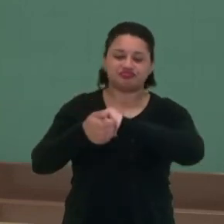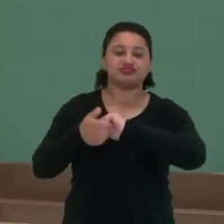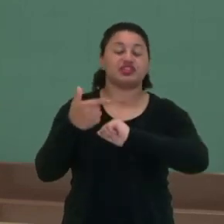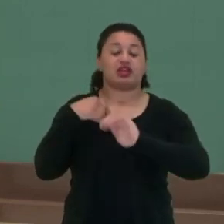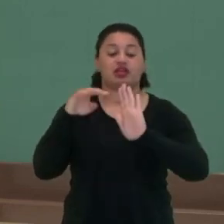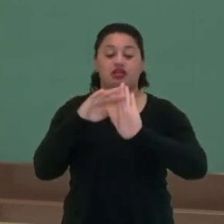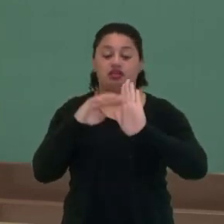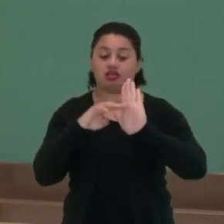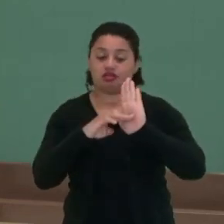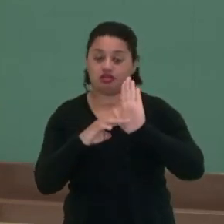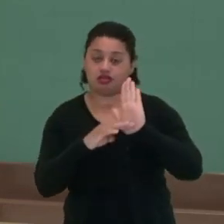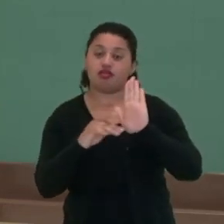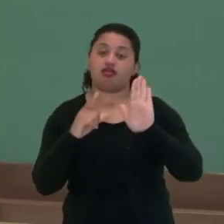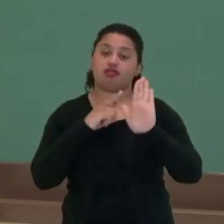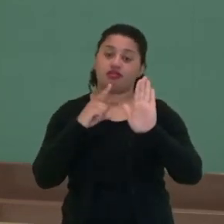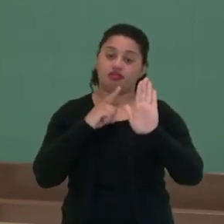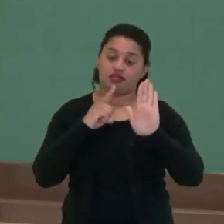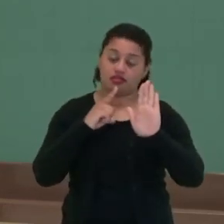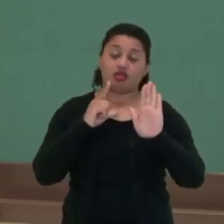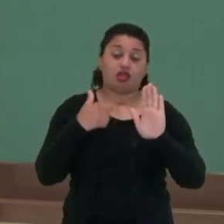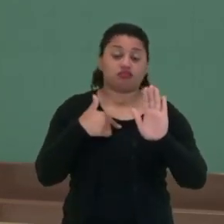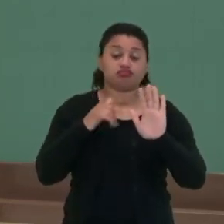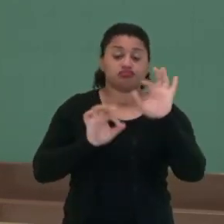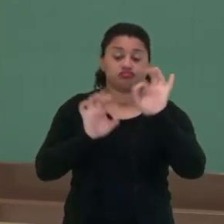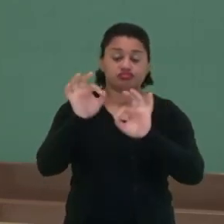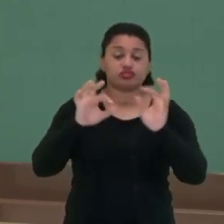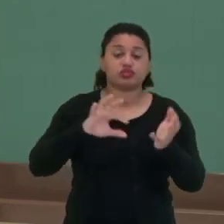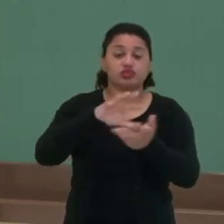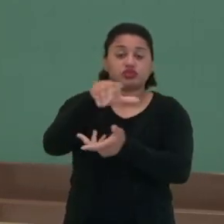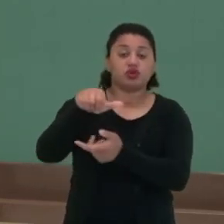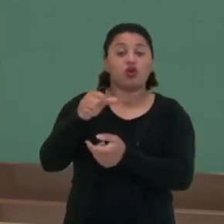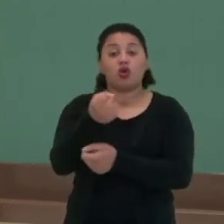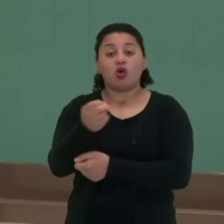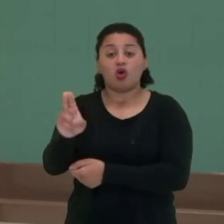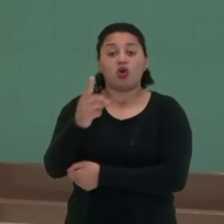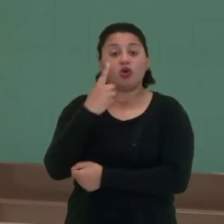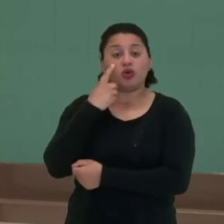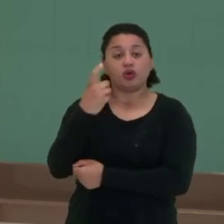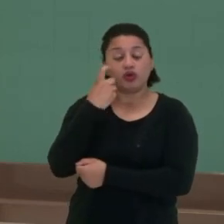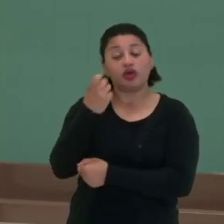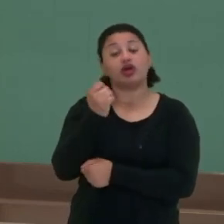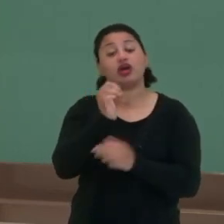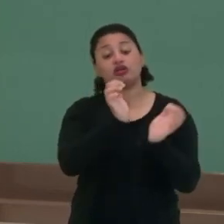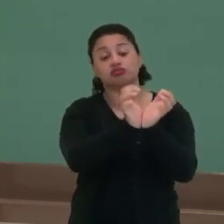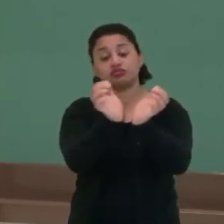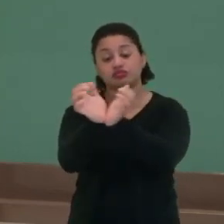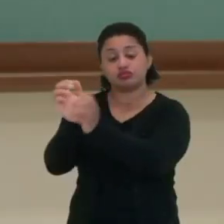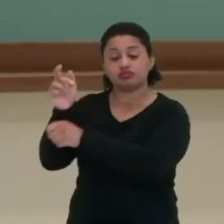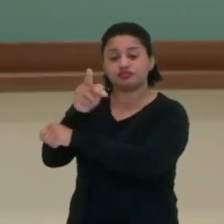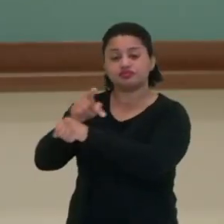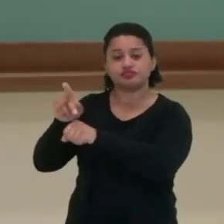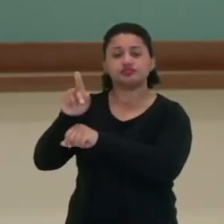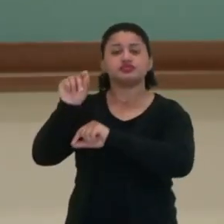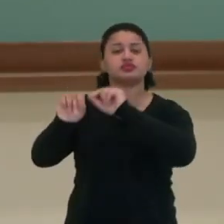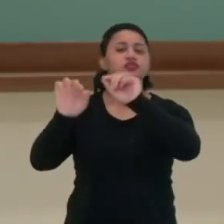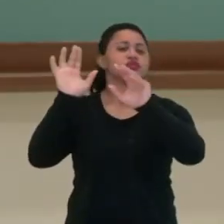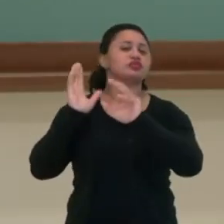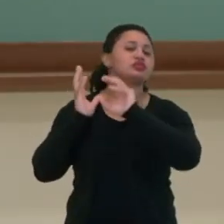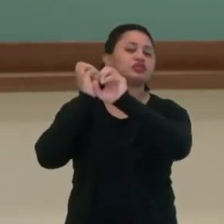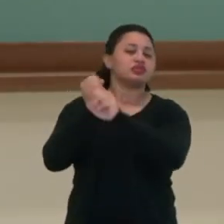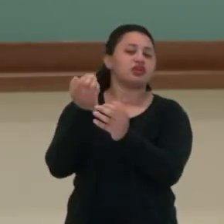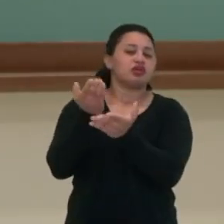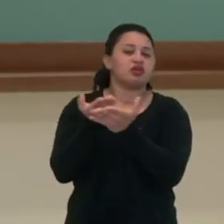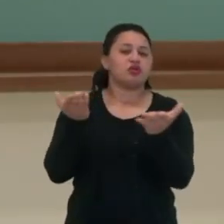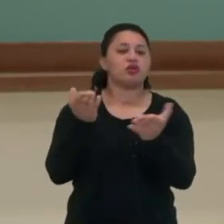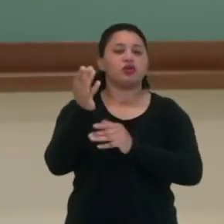preceitos estabelecidos por organismos internacionais ou por interesses de um grupo de países. E o que a gente falou nessa nossa aula